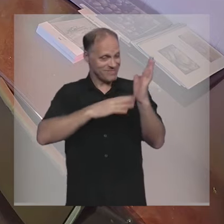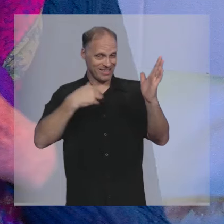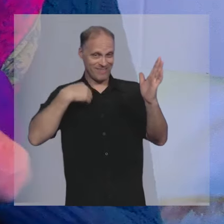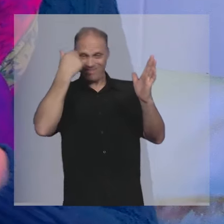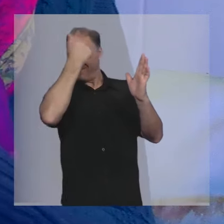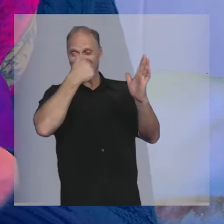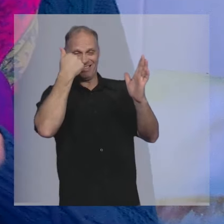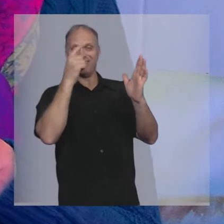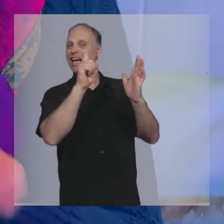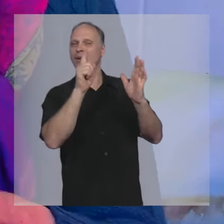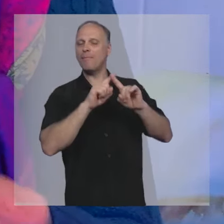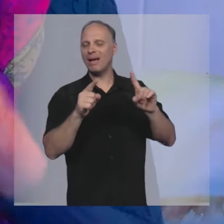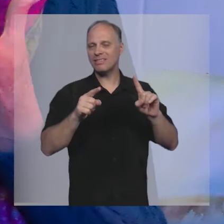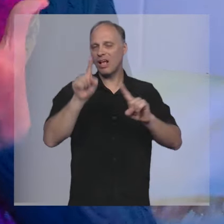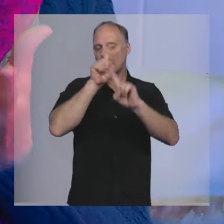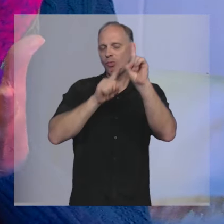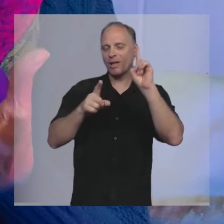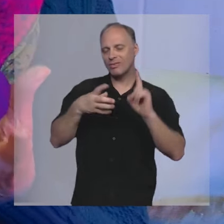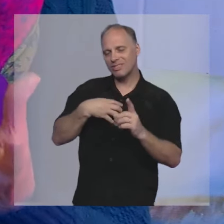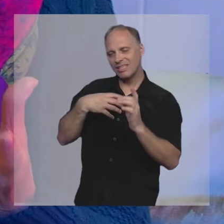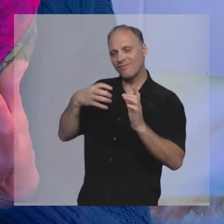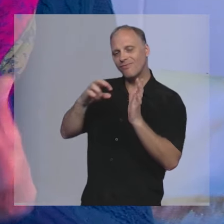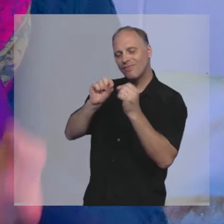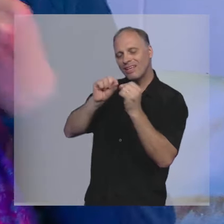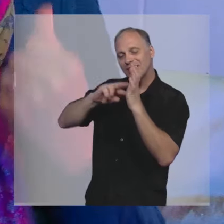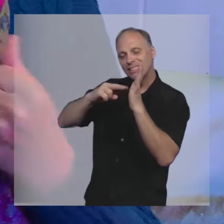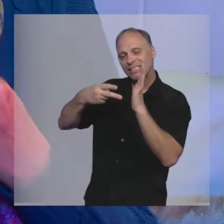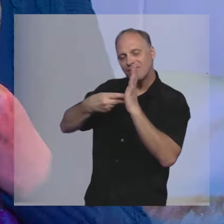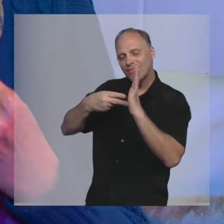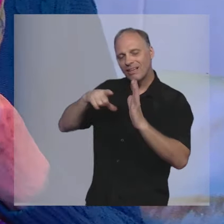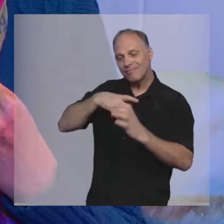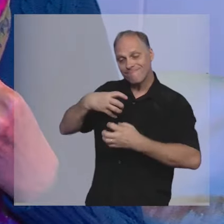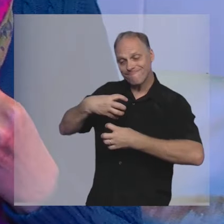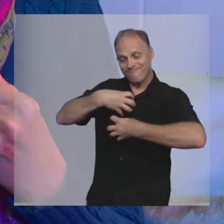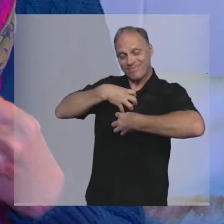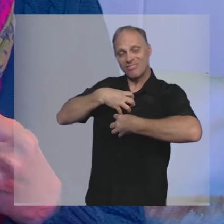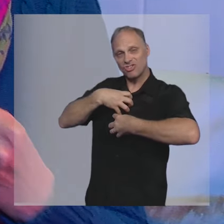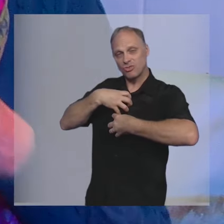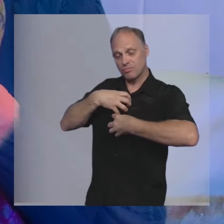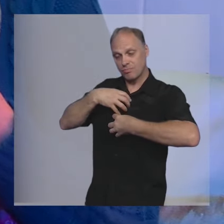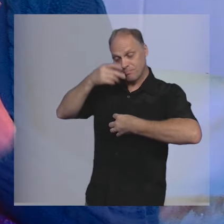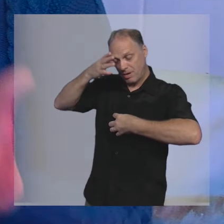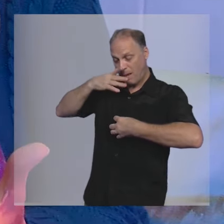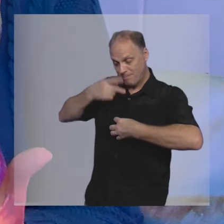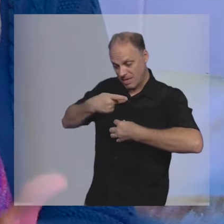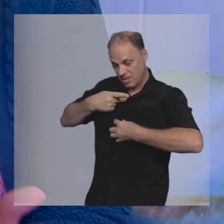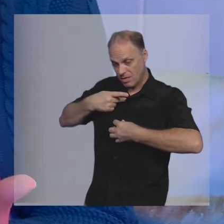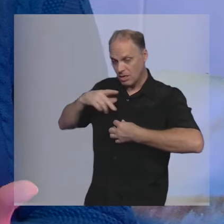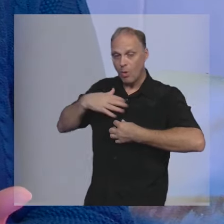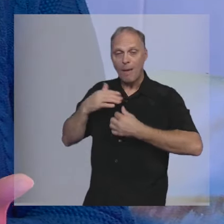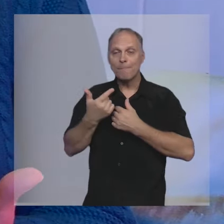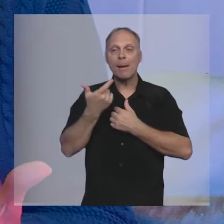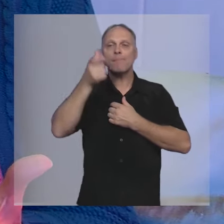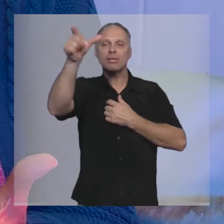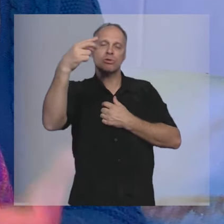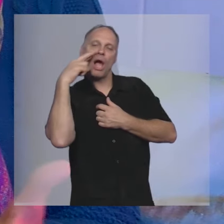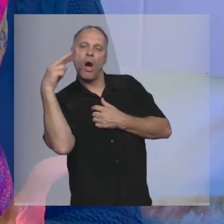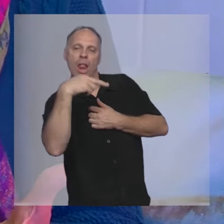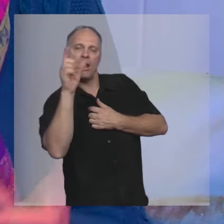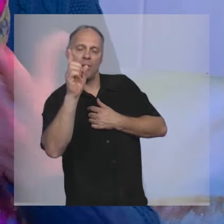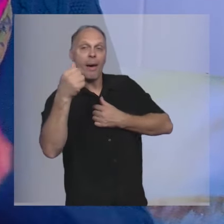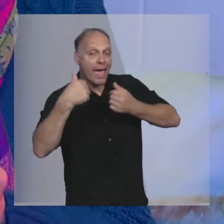aqui, mas as coisas que te digam alguma coisa. Que pelo menos para mim tem que dizer, não para quem olha. Tem que